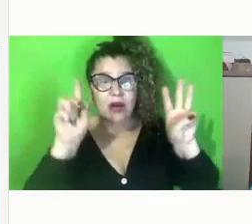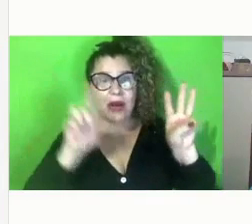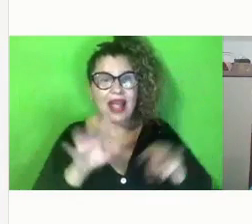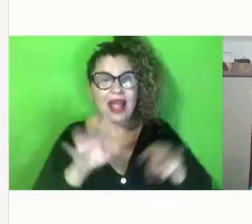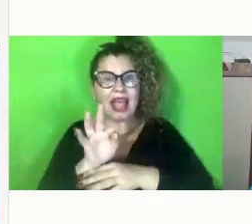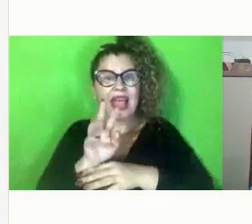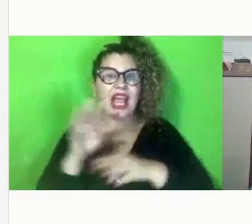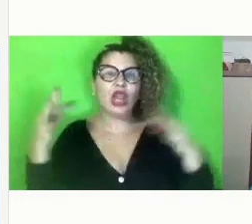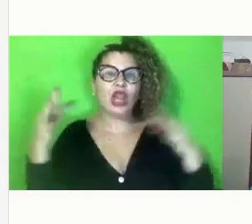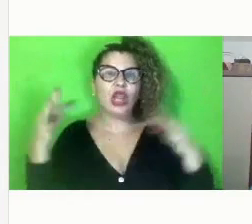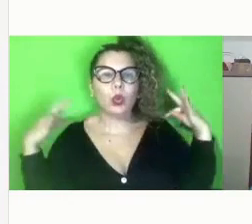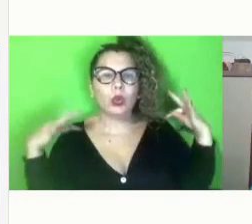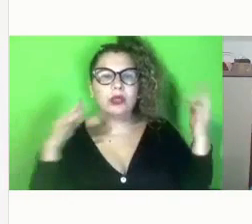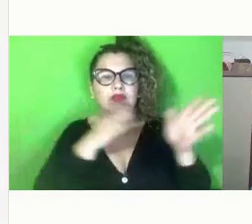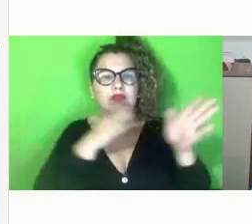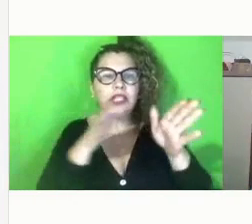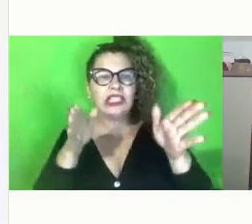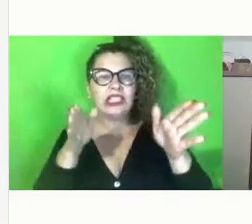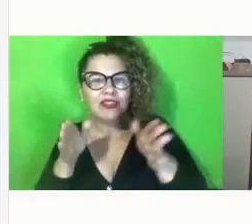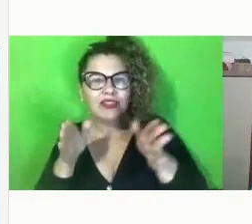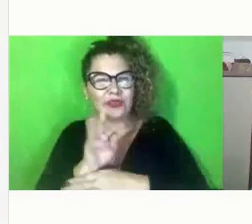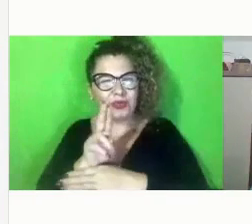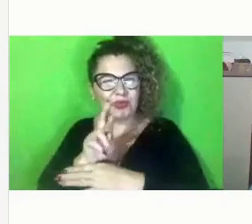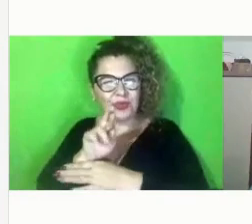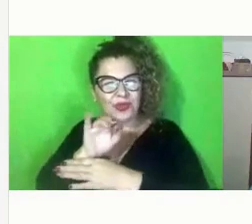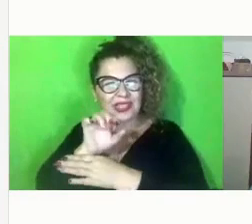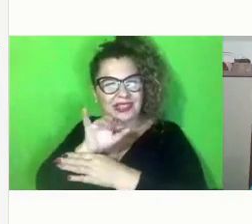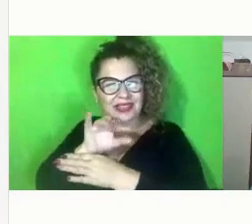Graças ao apoio que nós tivemos do então